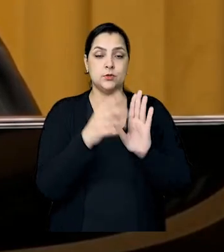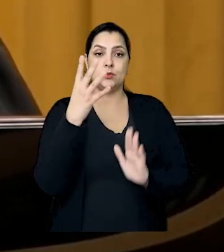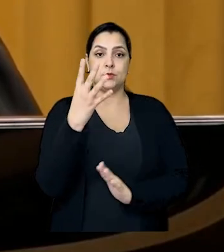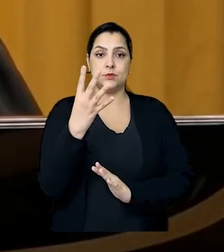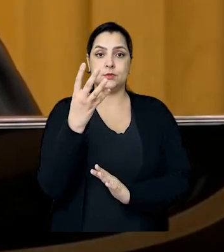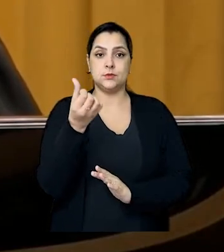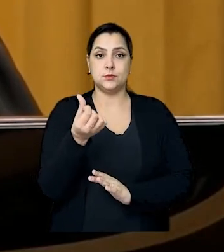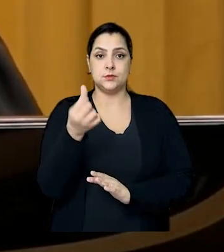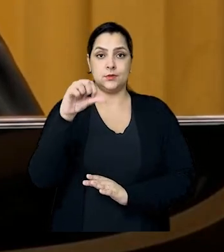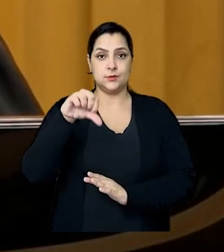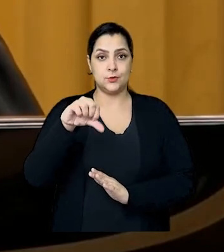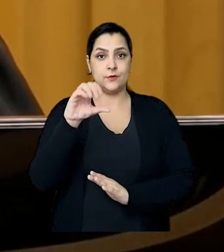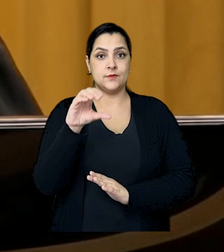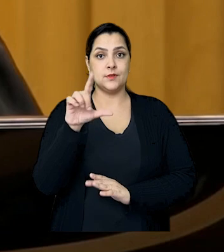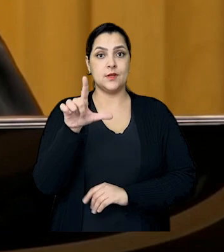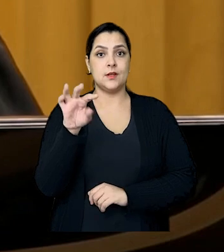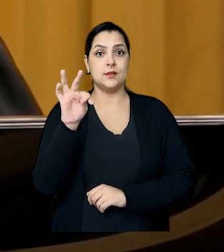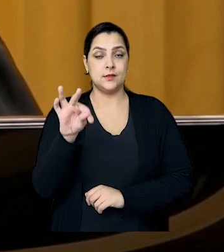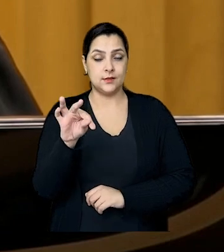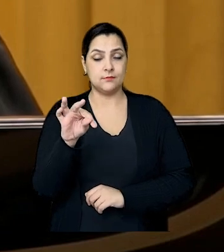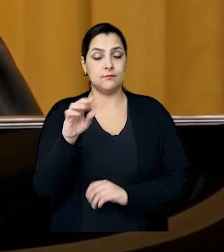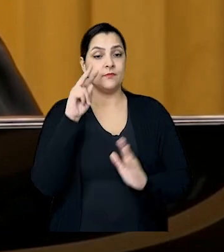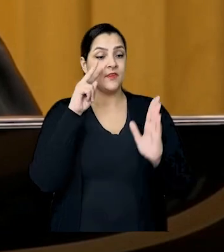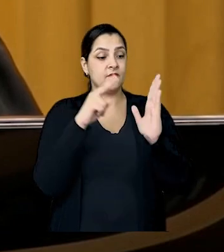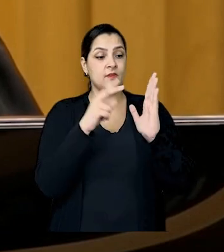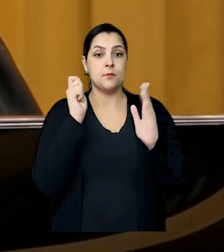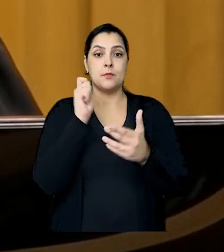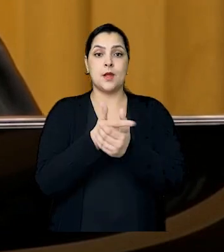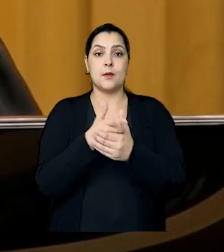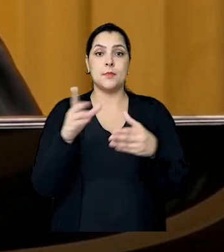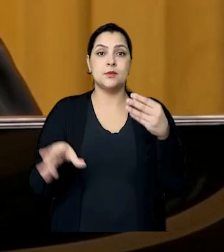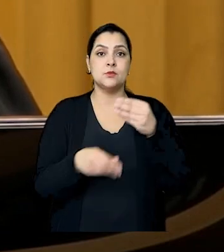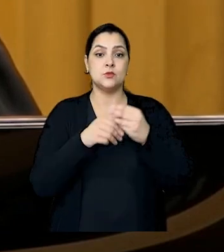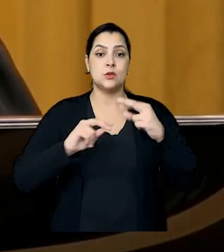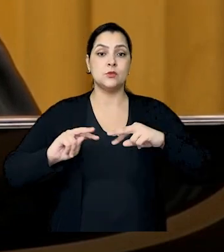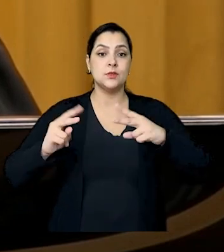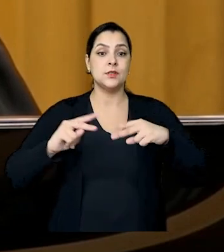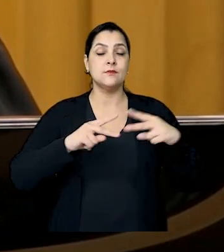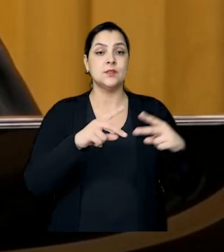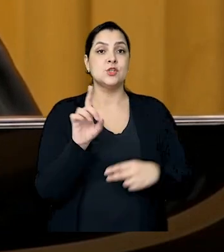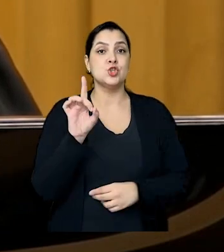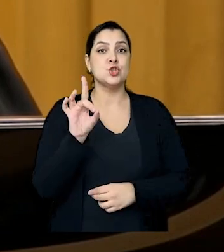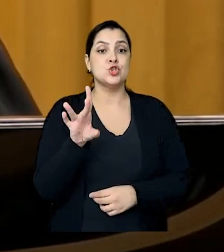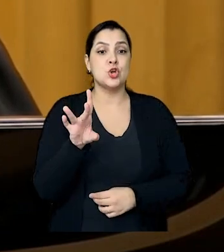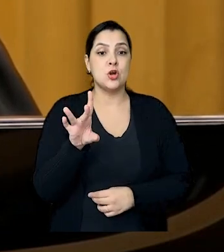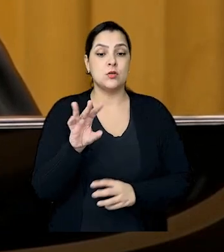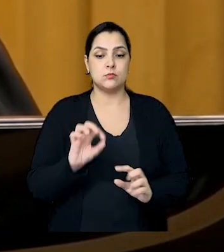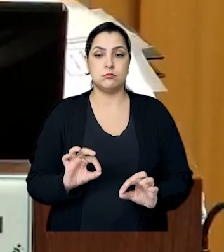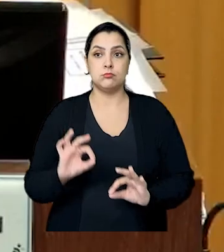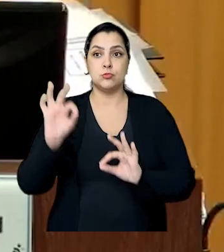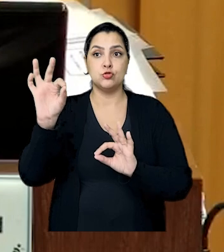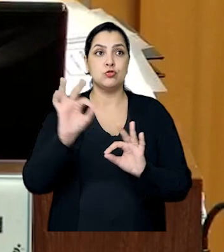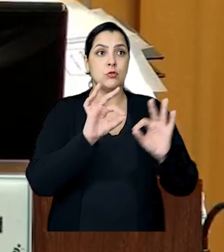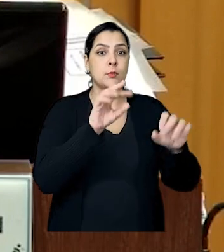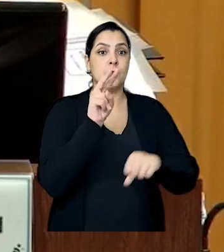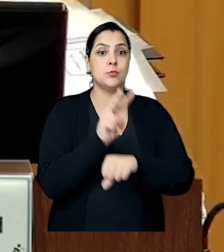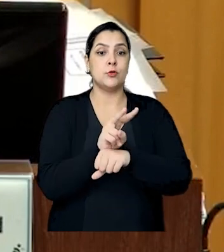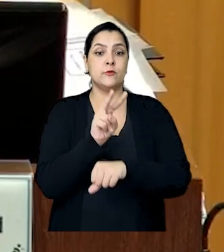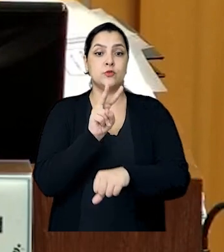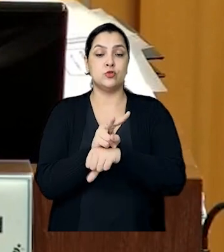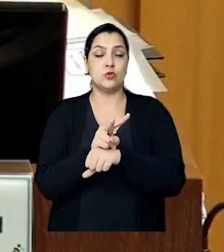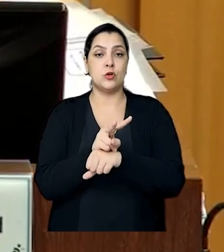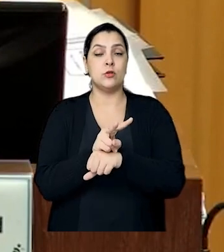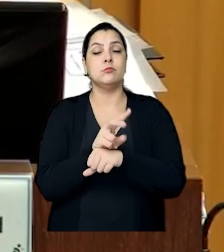artigo 469 da séri t prevê o pagamento de adicional de transferência somente se o deslocamento for